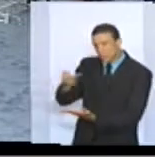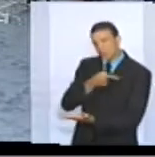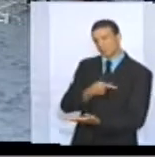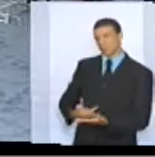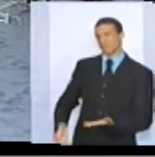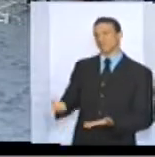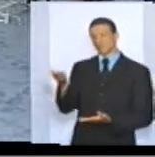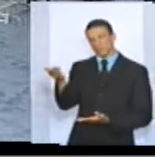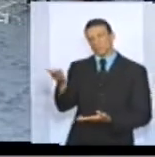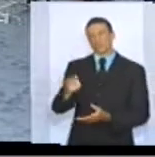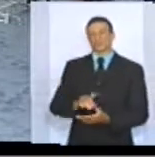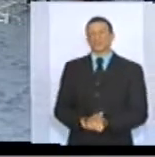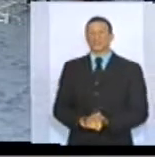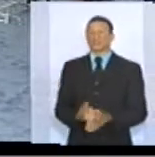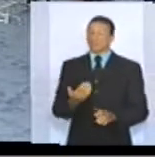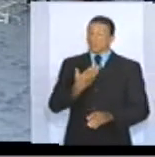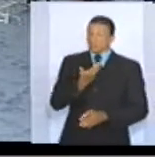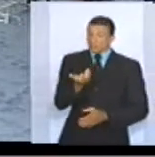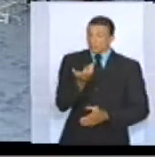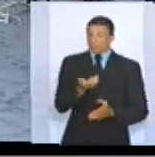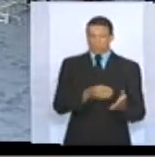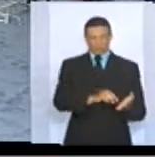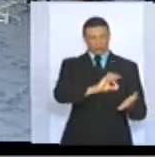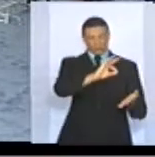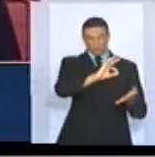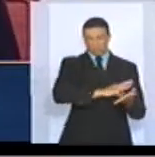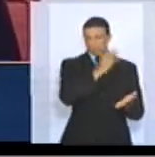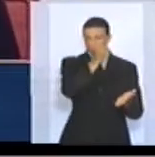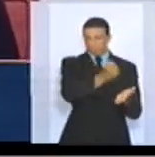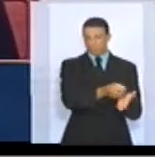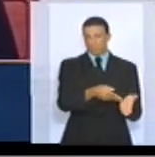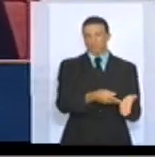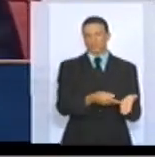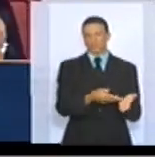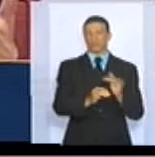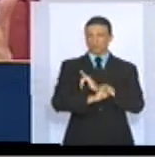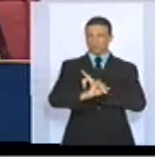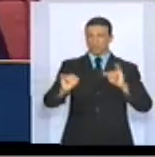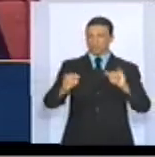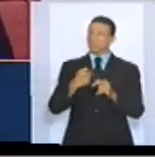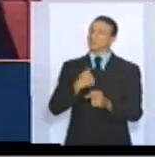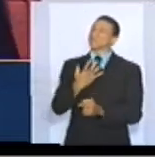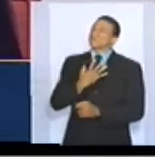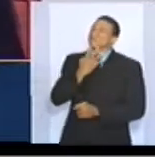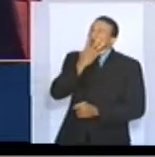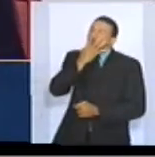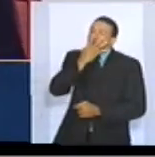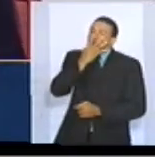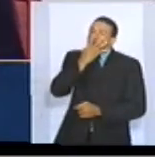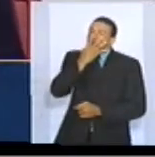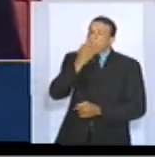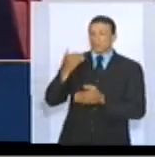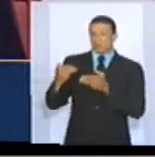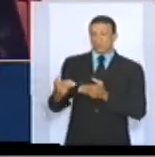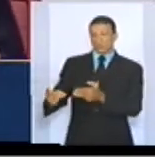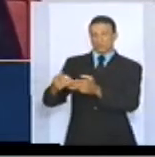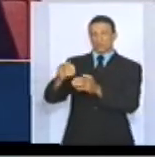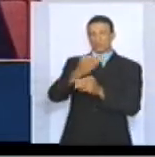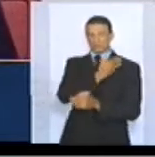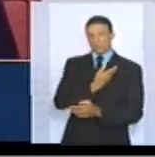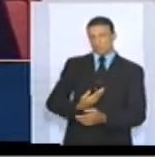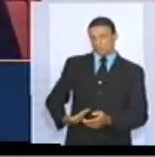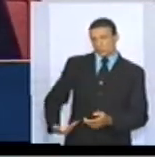gostaria apenas de registrar a admiração do Ministério Público Federal e a